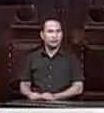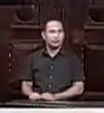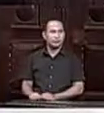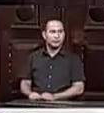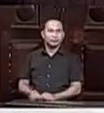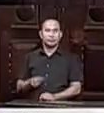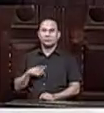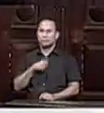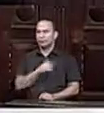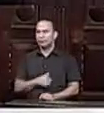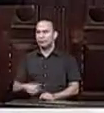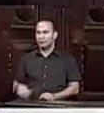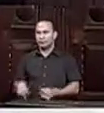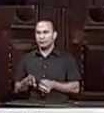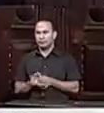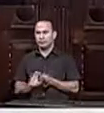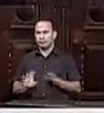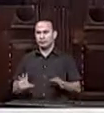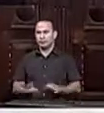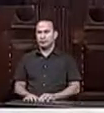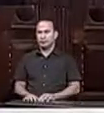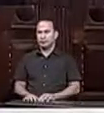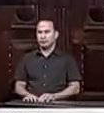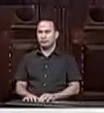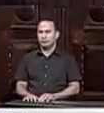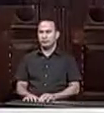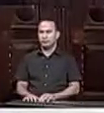mesmo caminho. Eram governos